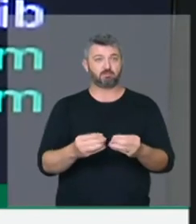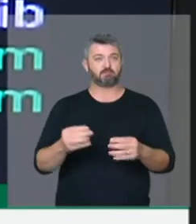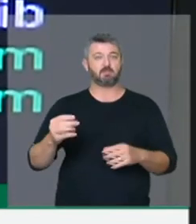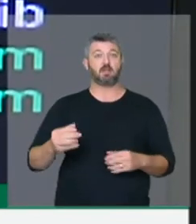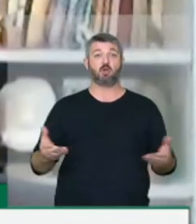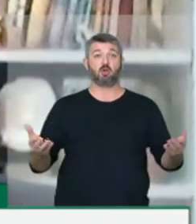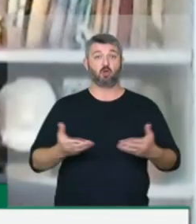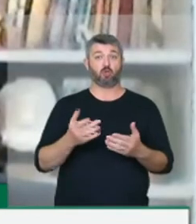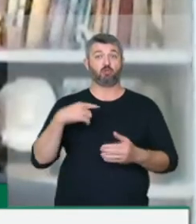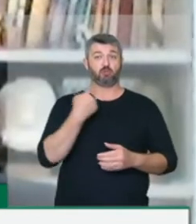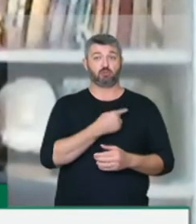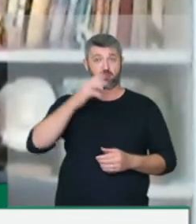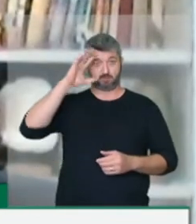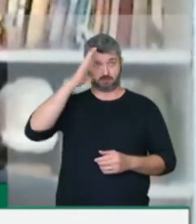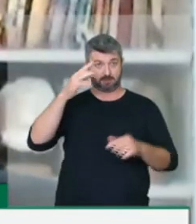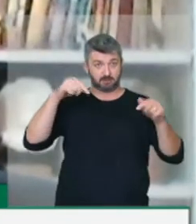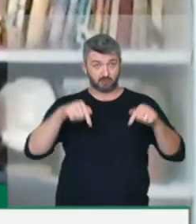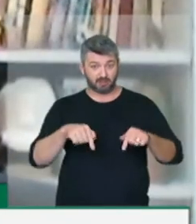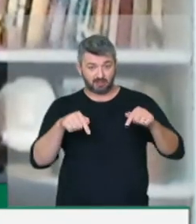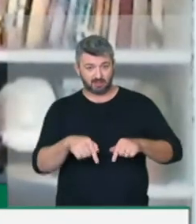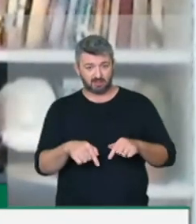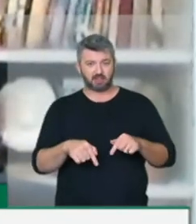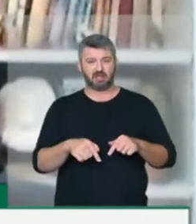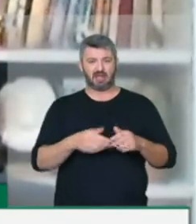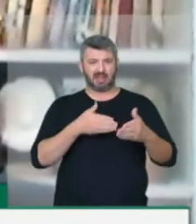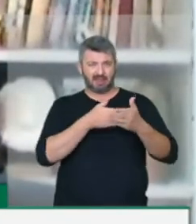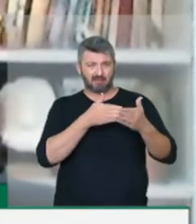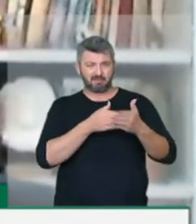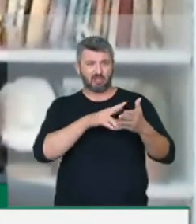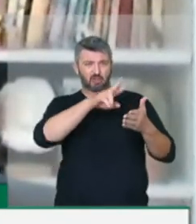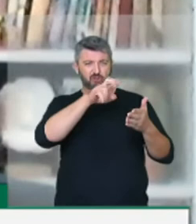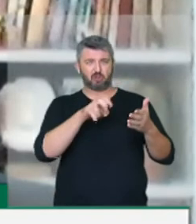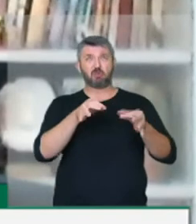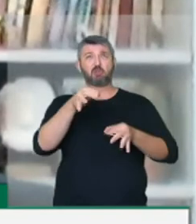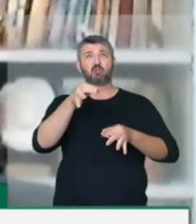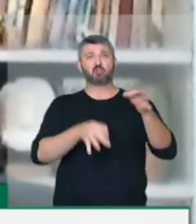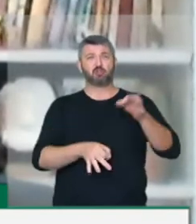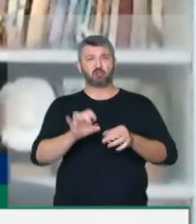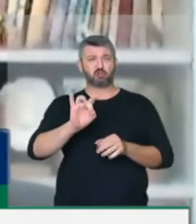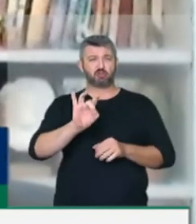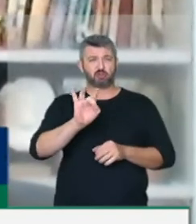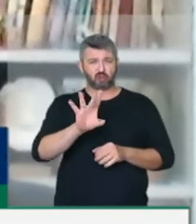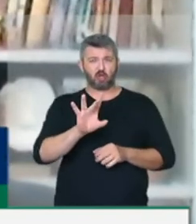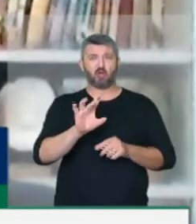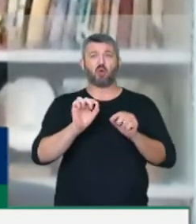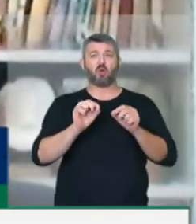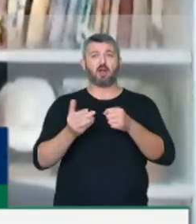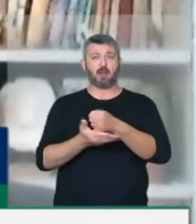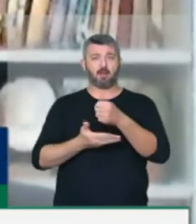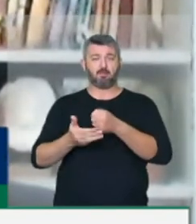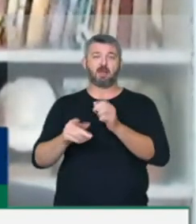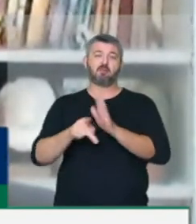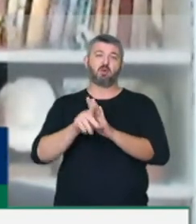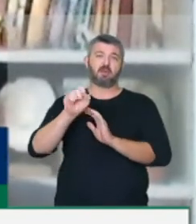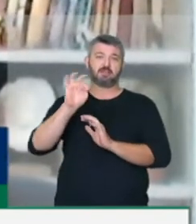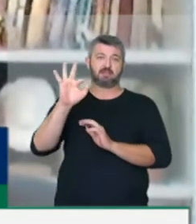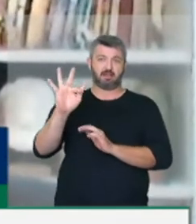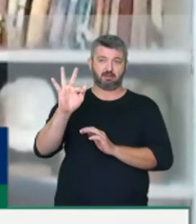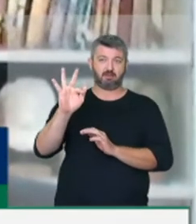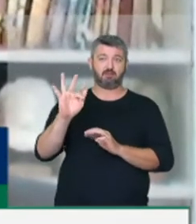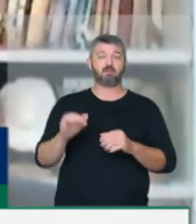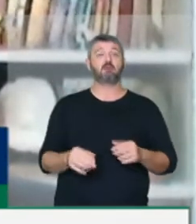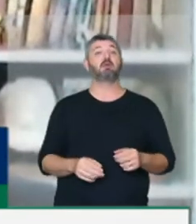que tomaremos agora não se restringe à análise jurídica sobre os fundamentos que embasaram o Supremo Tribunal Federal